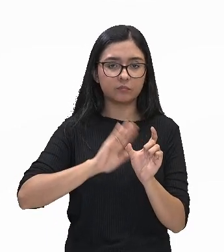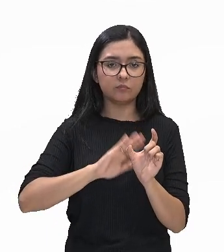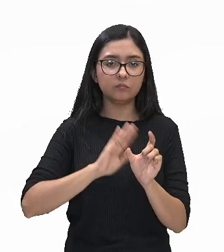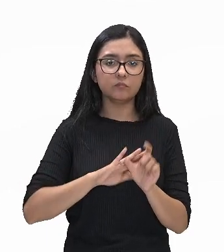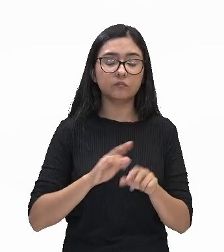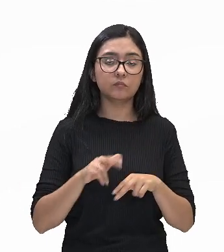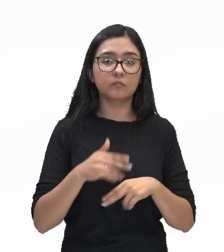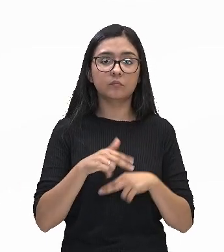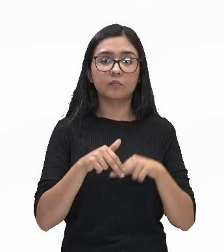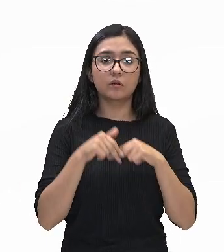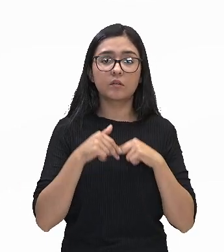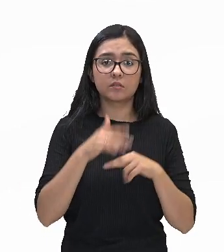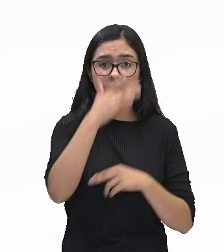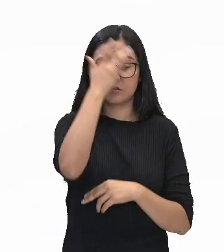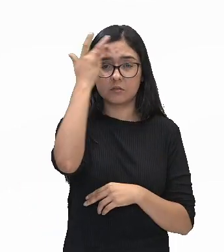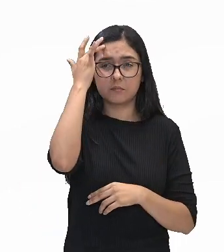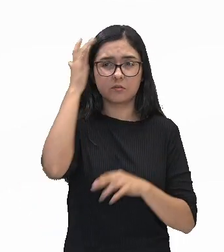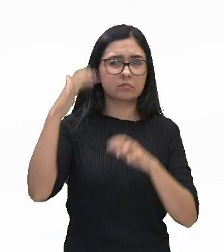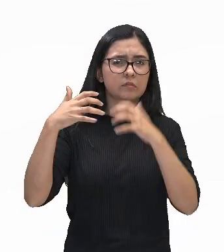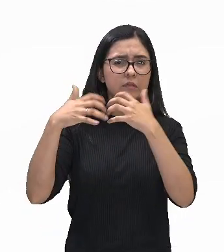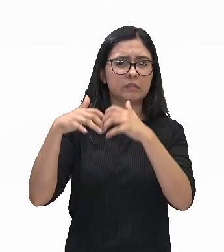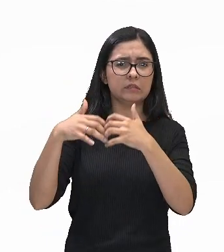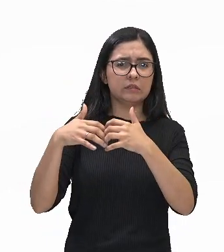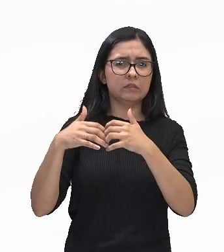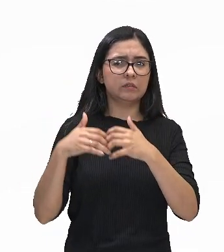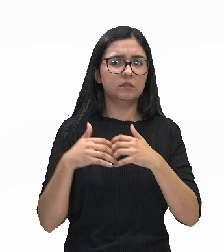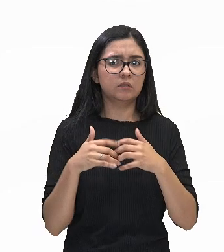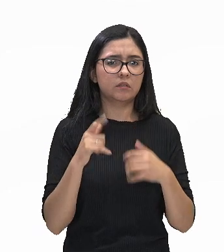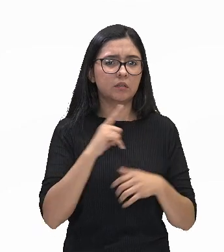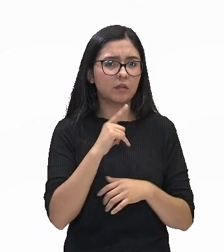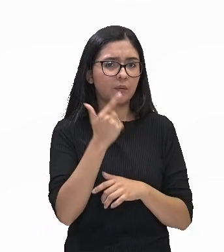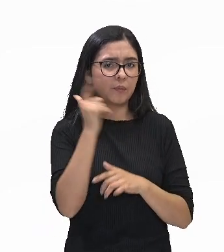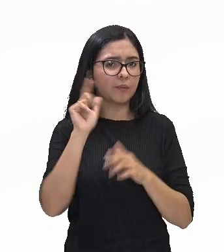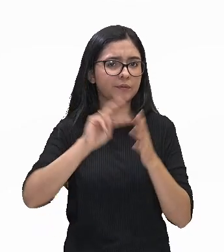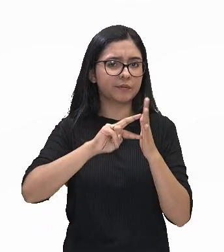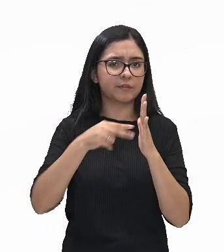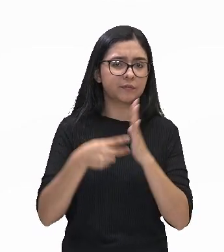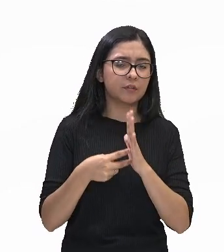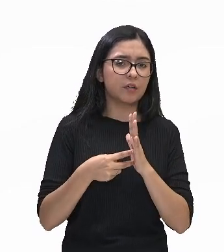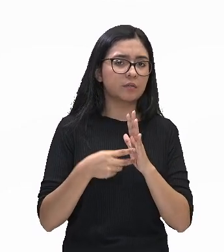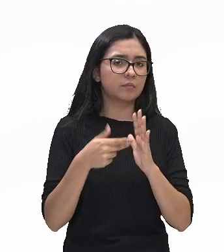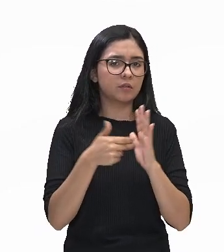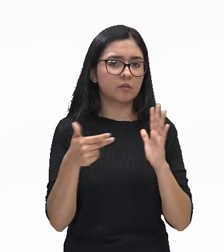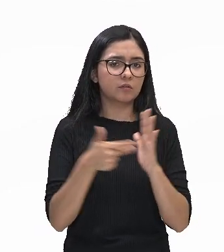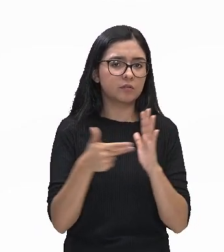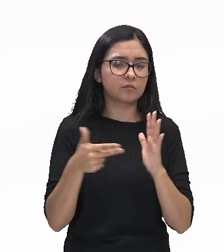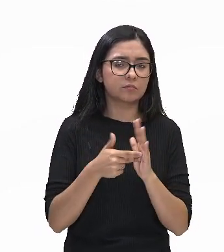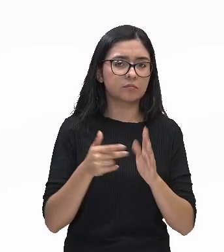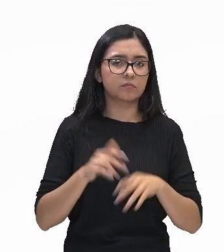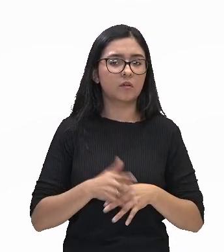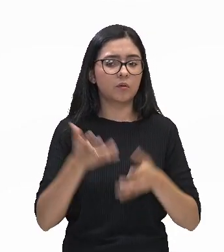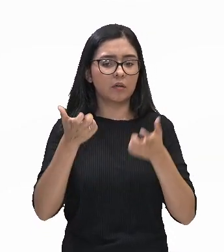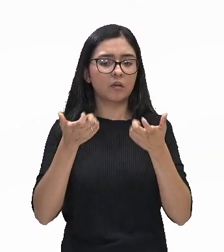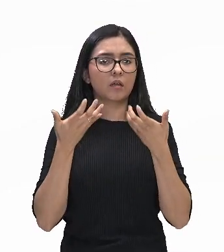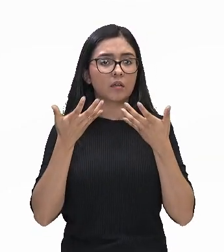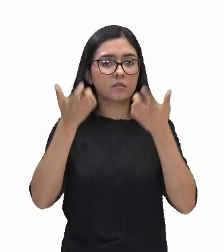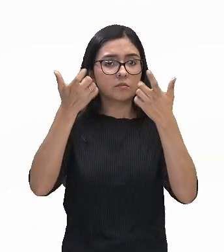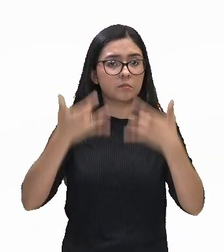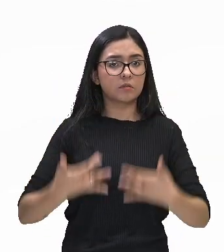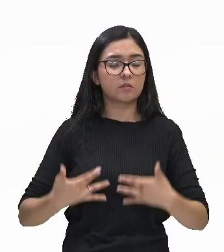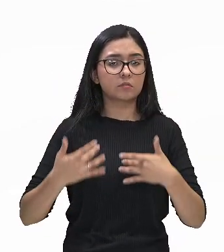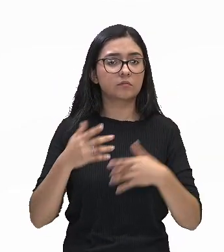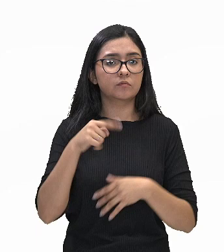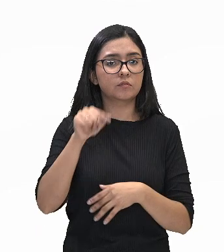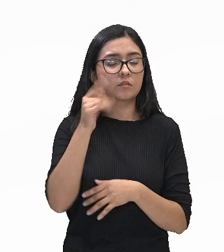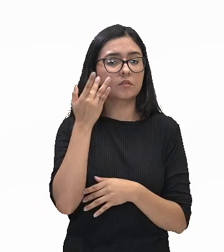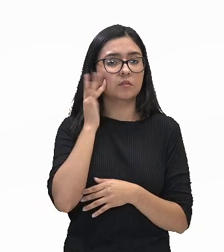pessoas não possam dar outro sentido para aquilo, né? Não, eu quis dizer isso. E você acha que